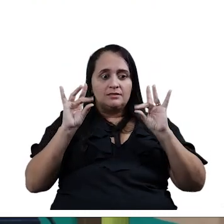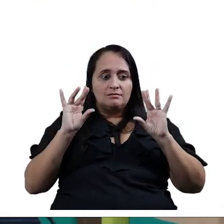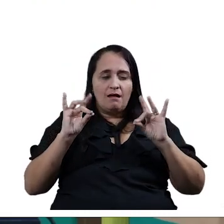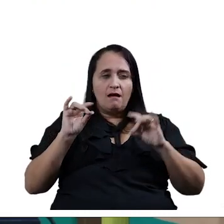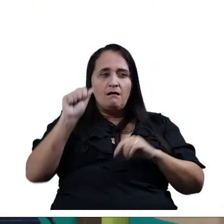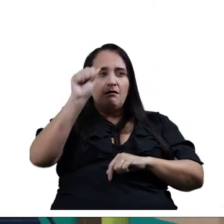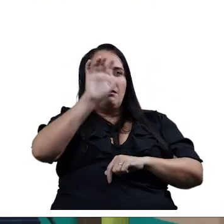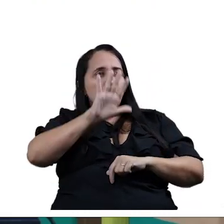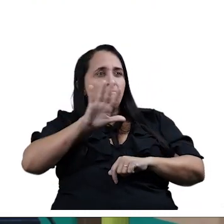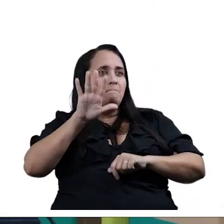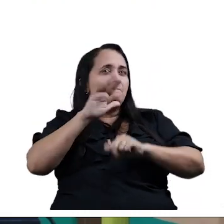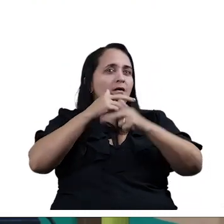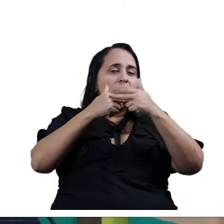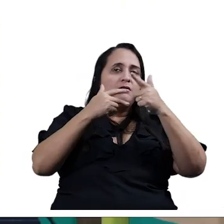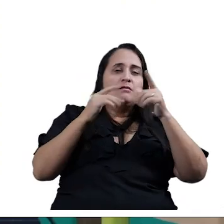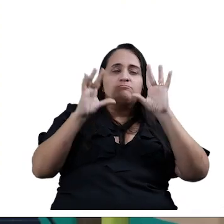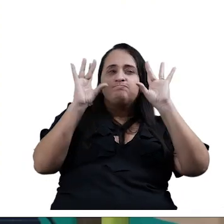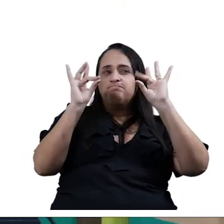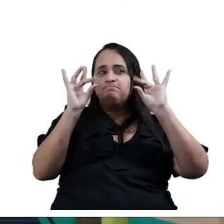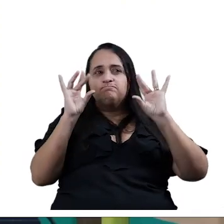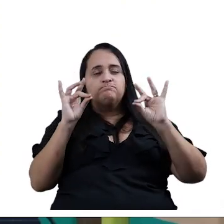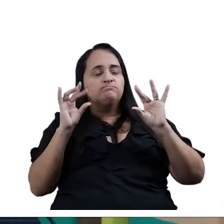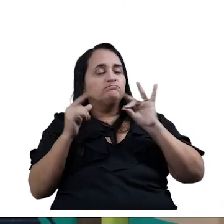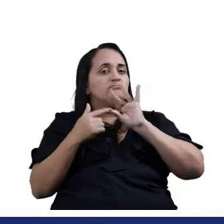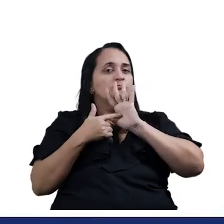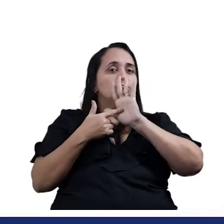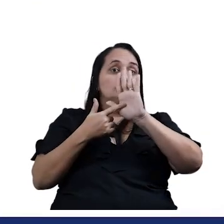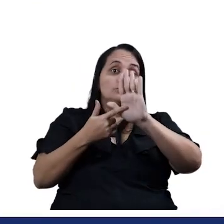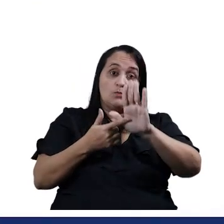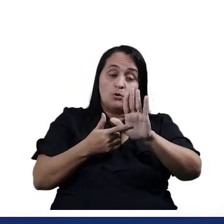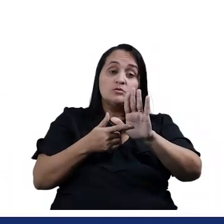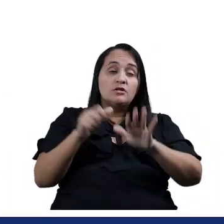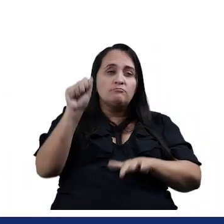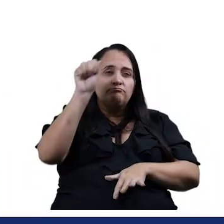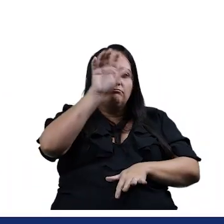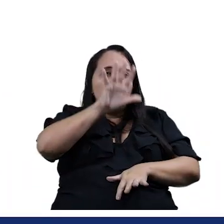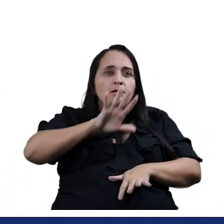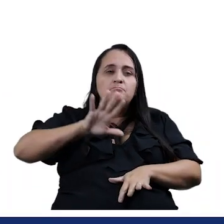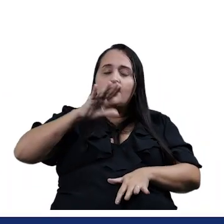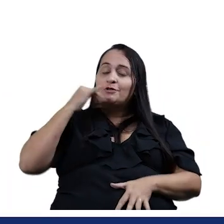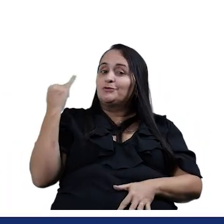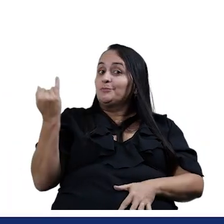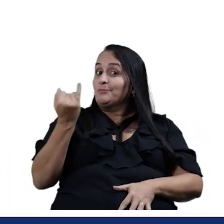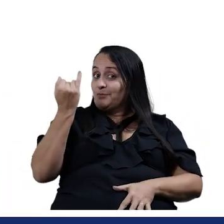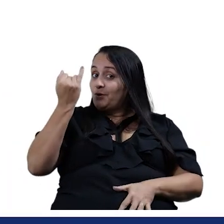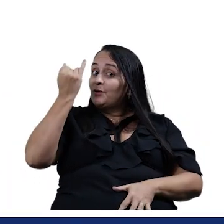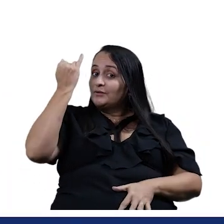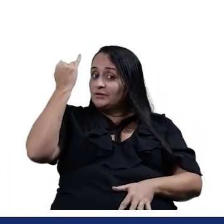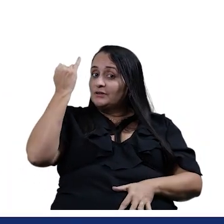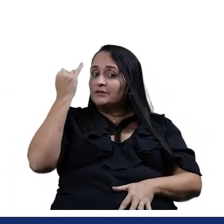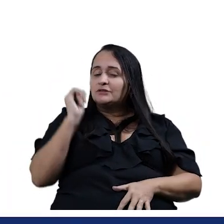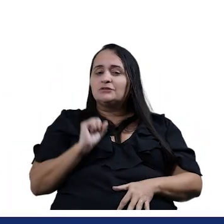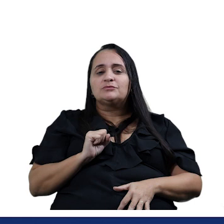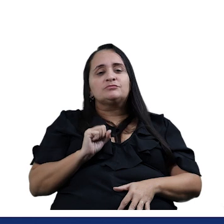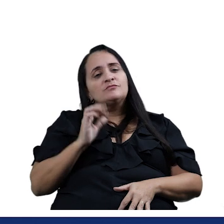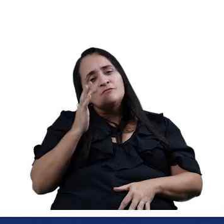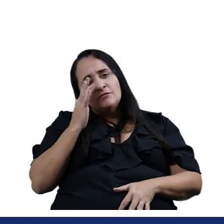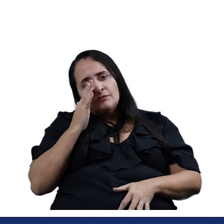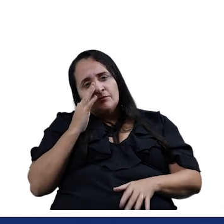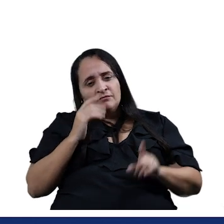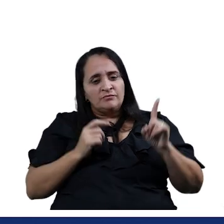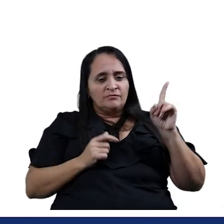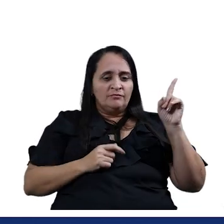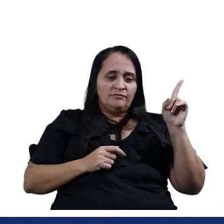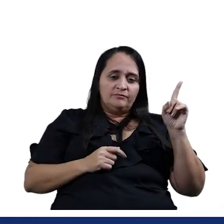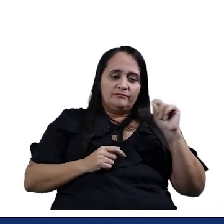detalhe numa ilustração importa. Então, observe a ilustração. Ela é composta de várias coisas.